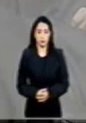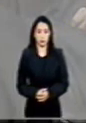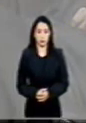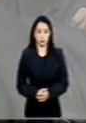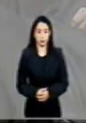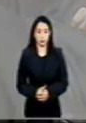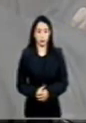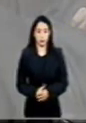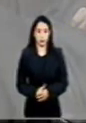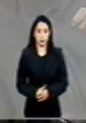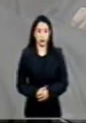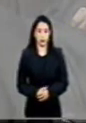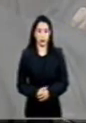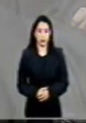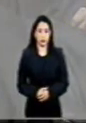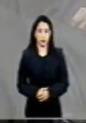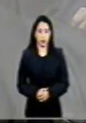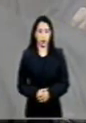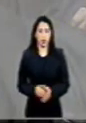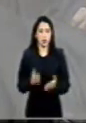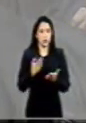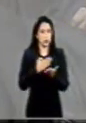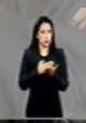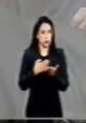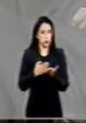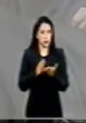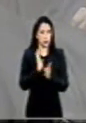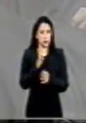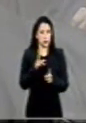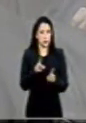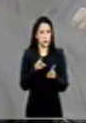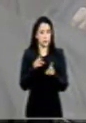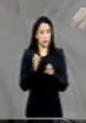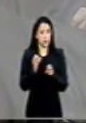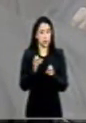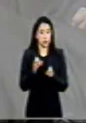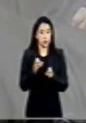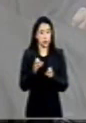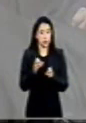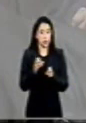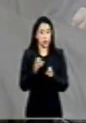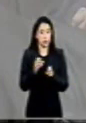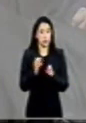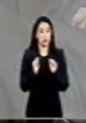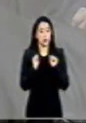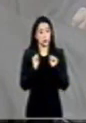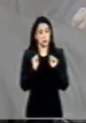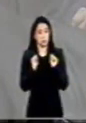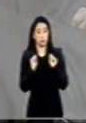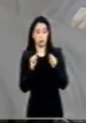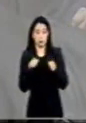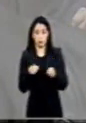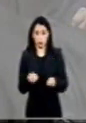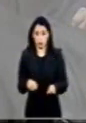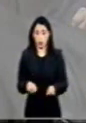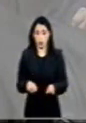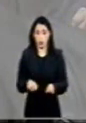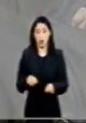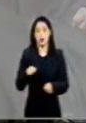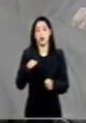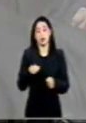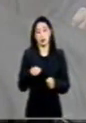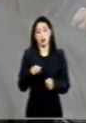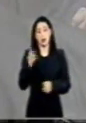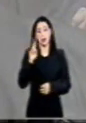desde o início é possível se perceber que a competência é, sim, do Supremo Tribunal